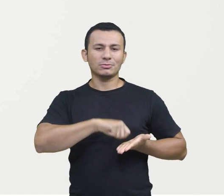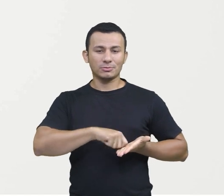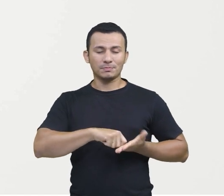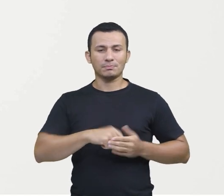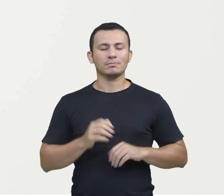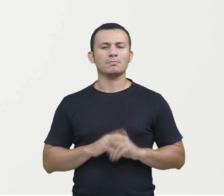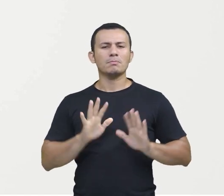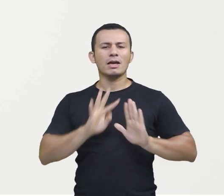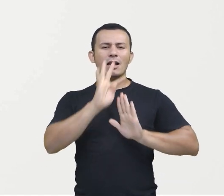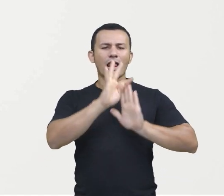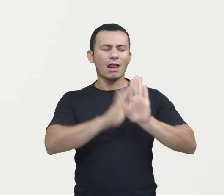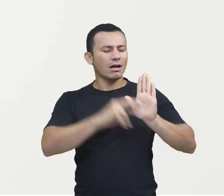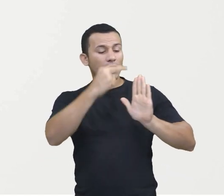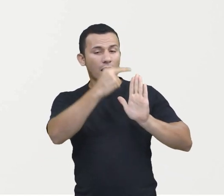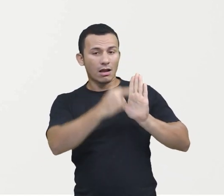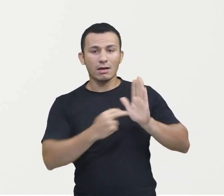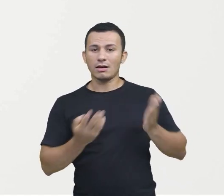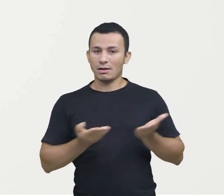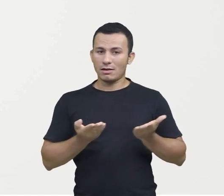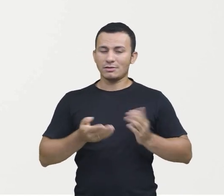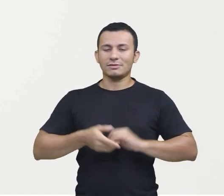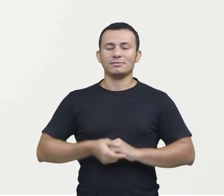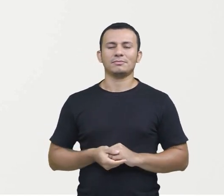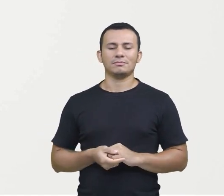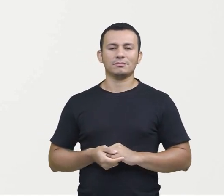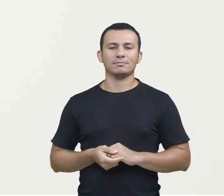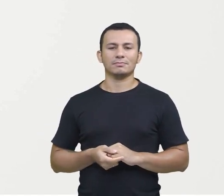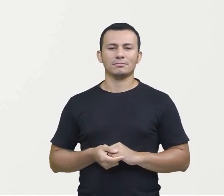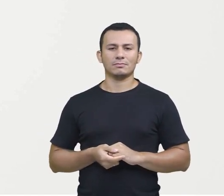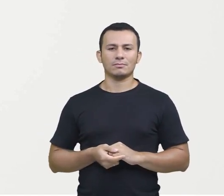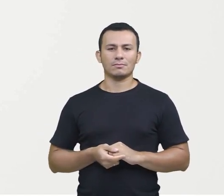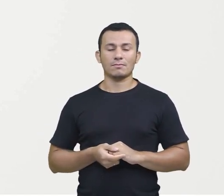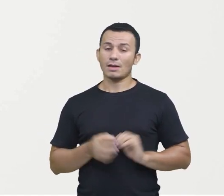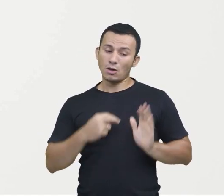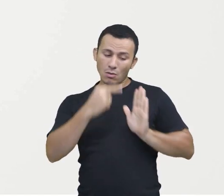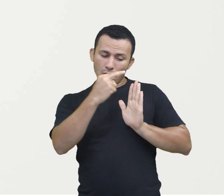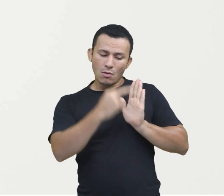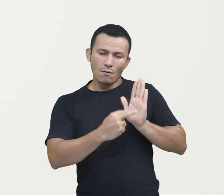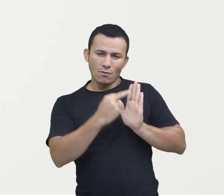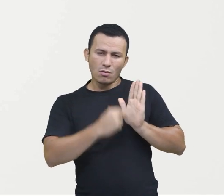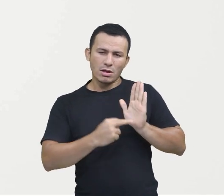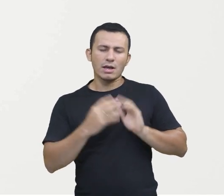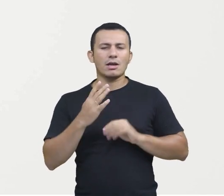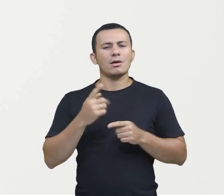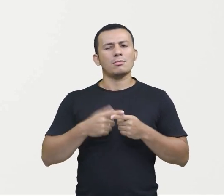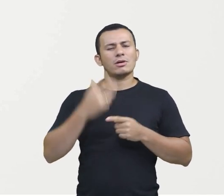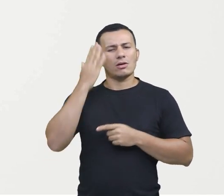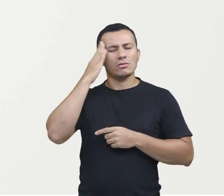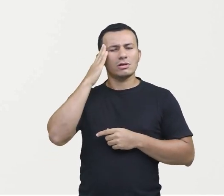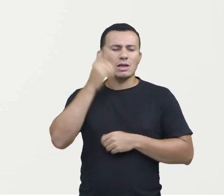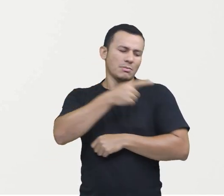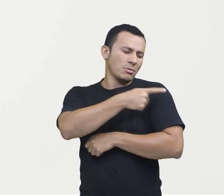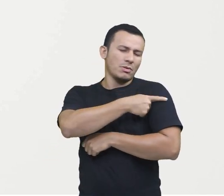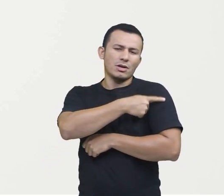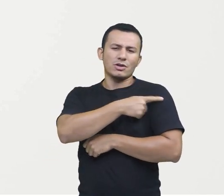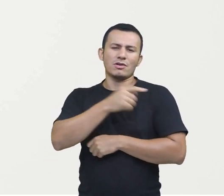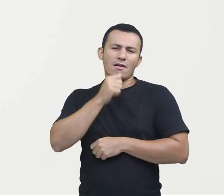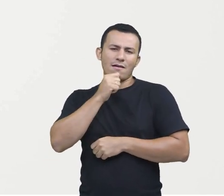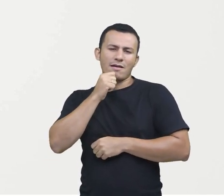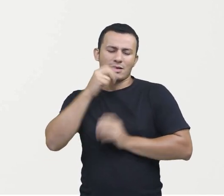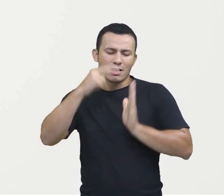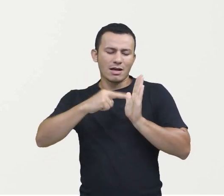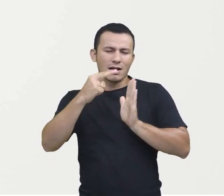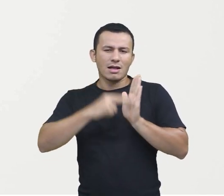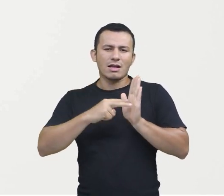escrito aí? Tá escrito assim, olha, vou ler para vocês, que eu sei que nem todos sabem ler no primeiro aninho. Mas